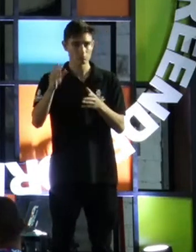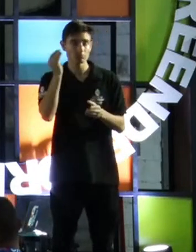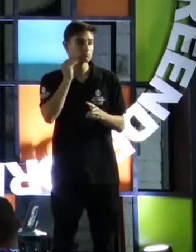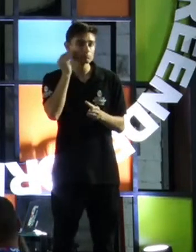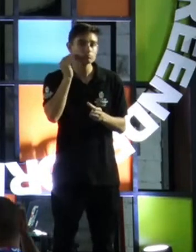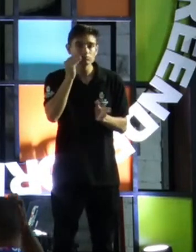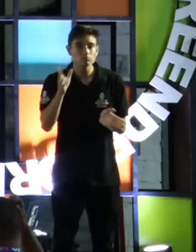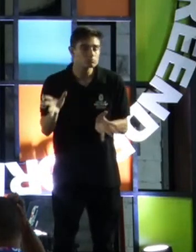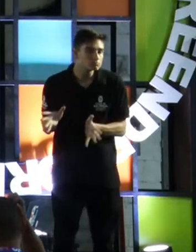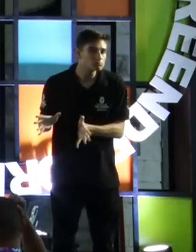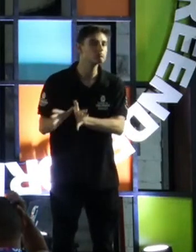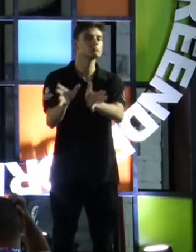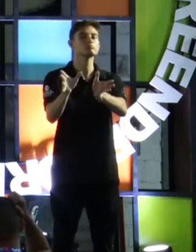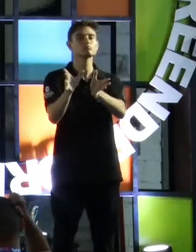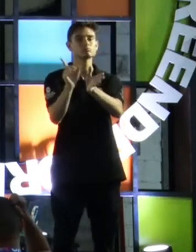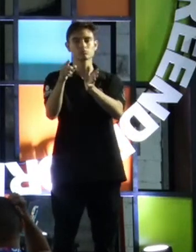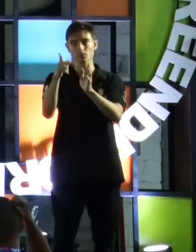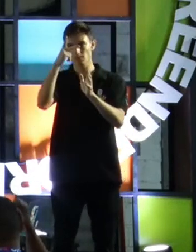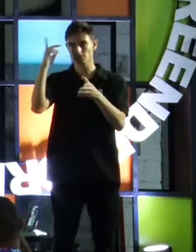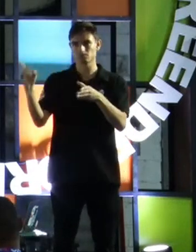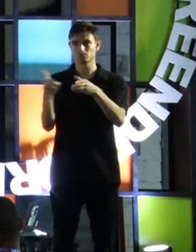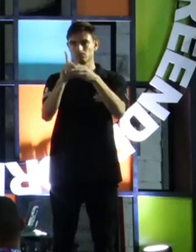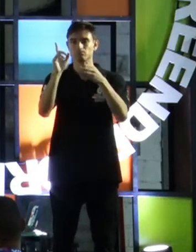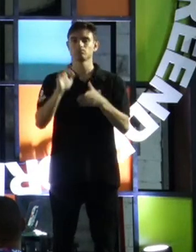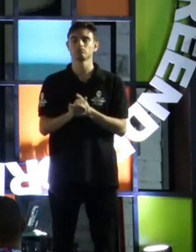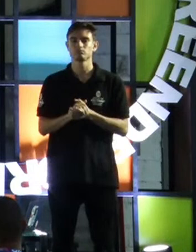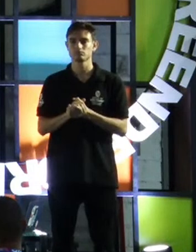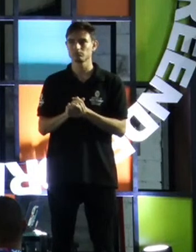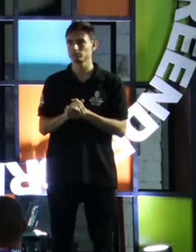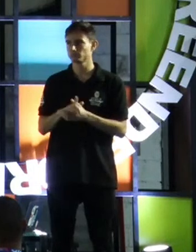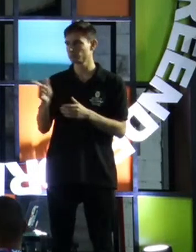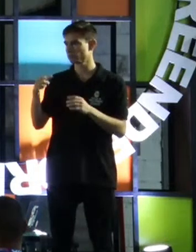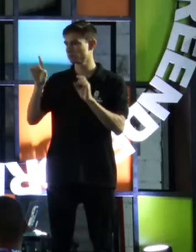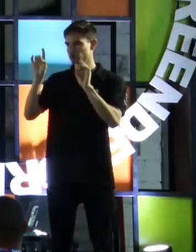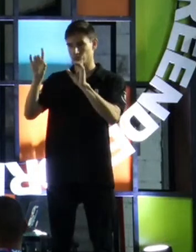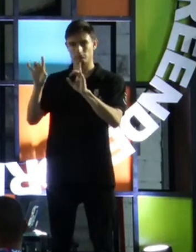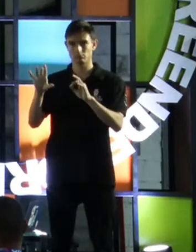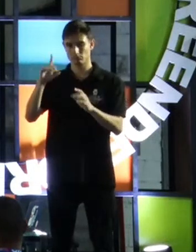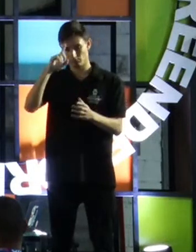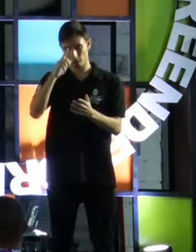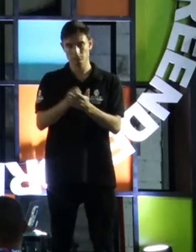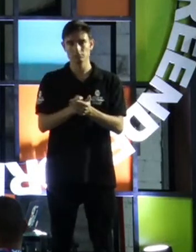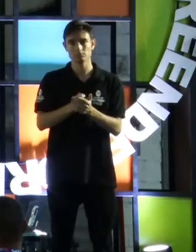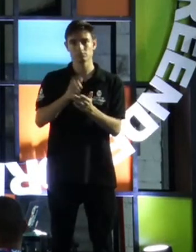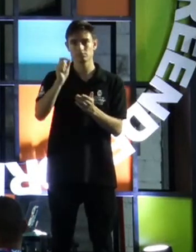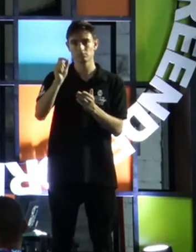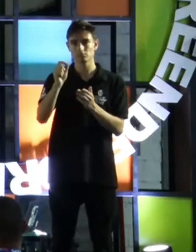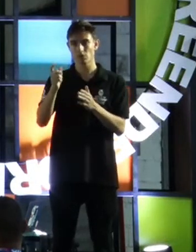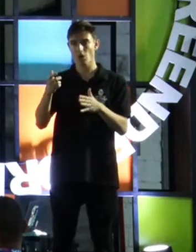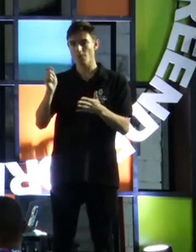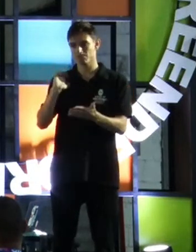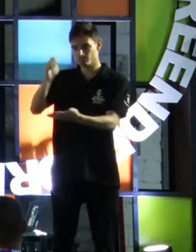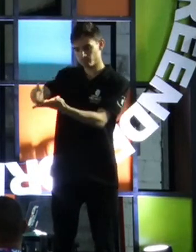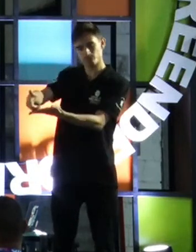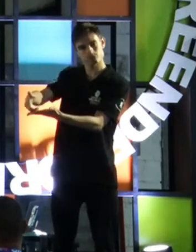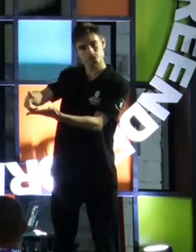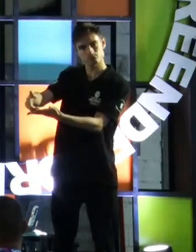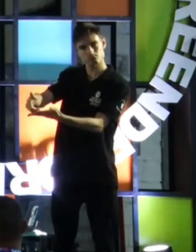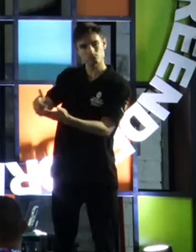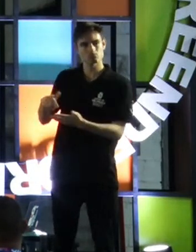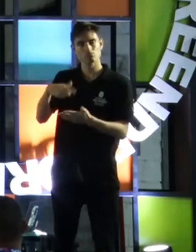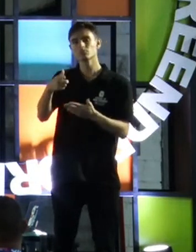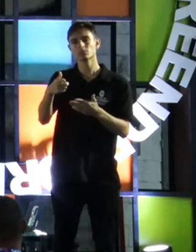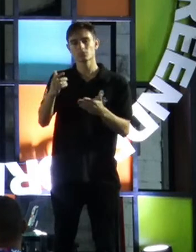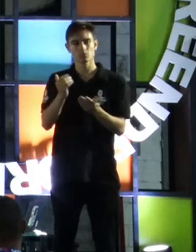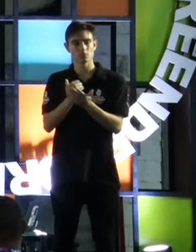para trazer essa galera para o jogo. Então, a gente redefine a jornada do investimento, que historicamente